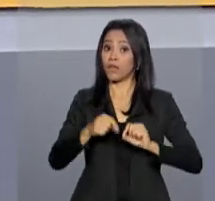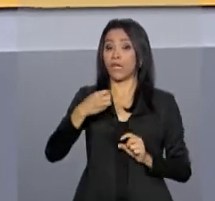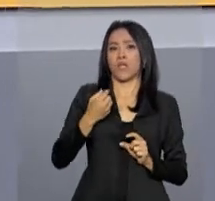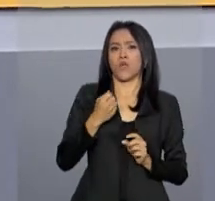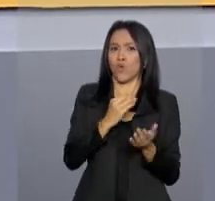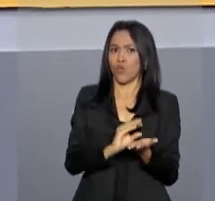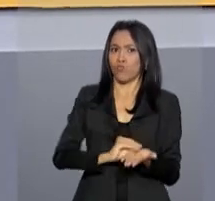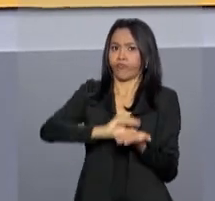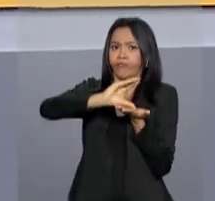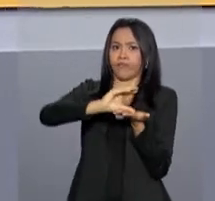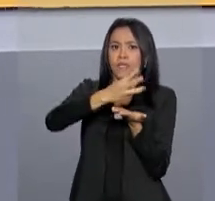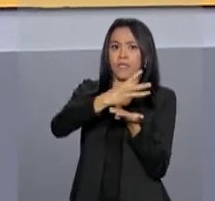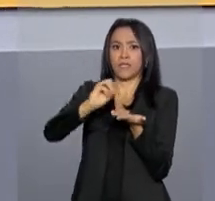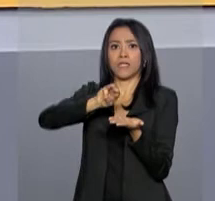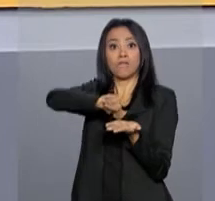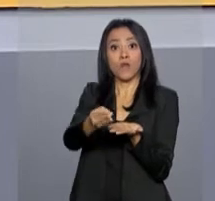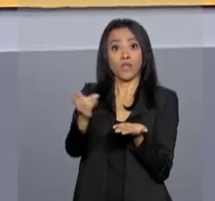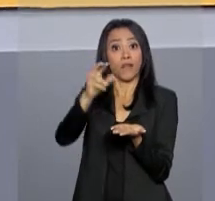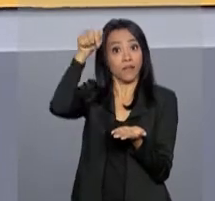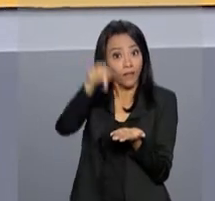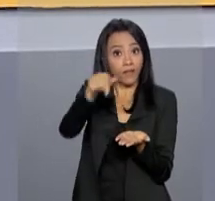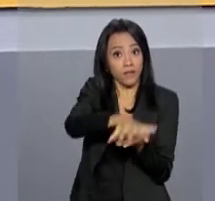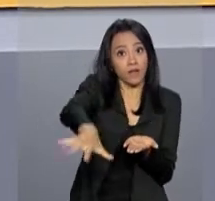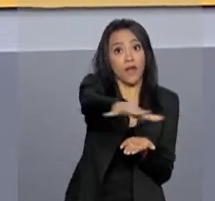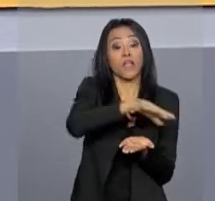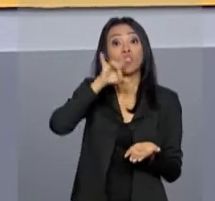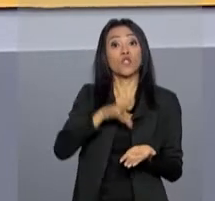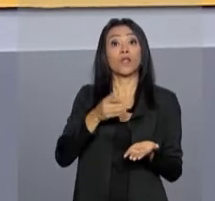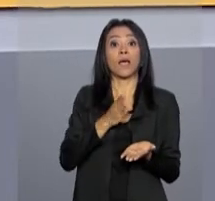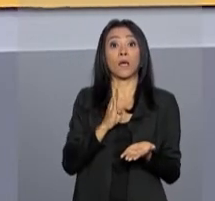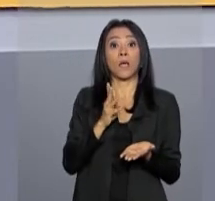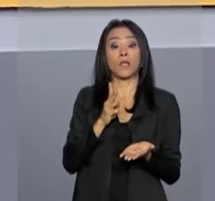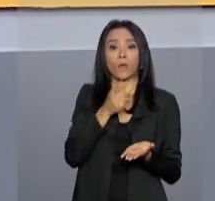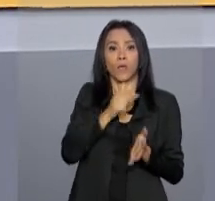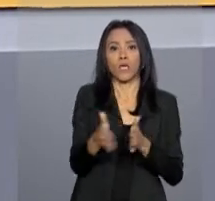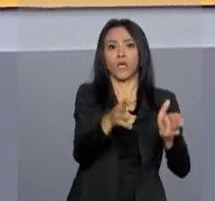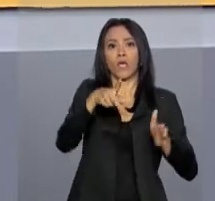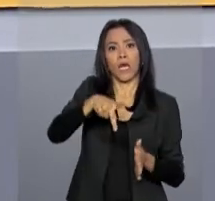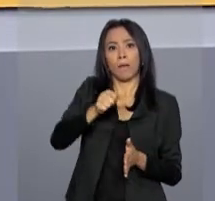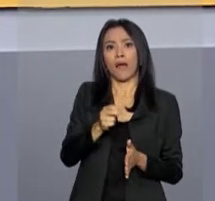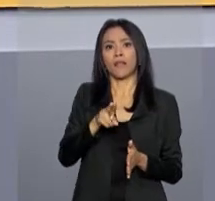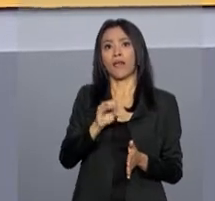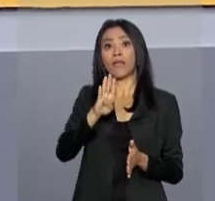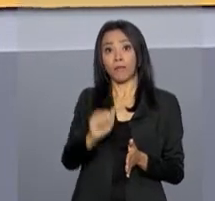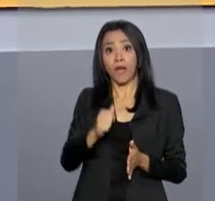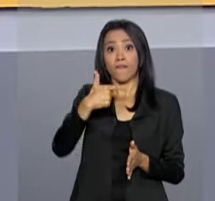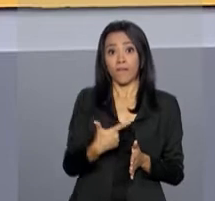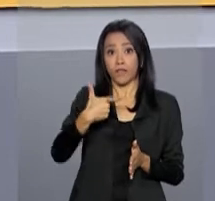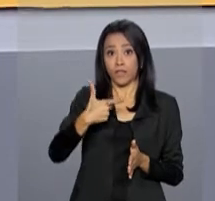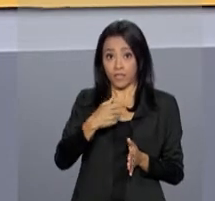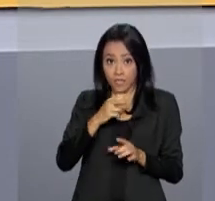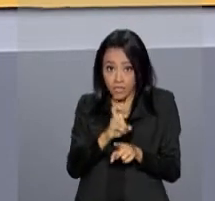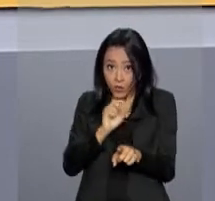300 milhões de reais nessas áreas só na bacia do parnaíba a estimativa é que pelo menos 5 mil famílias sejam atendidas